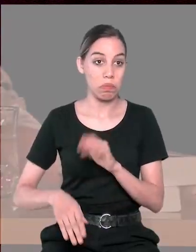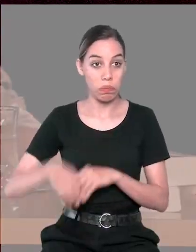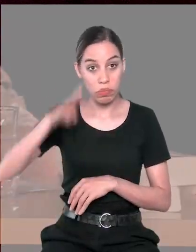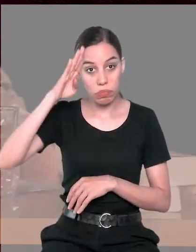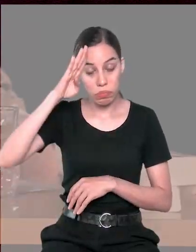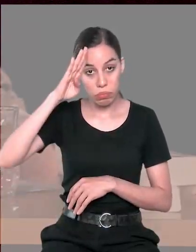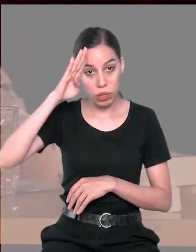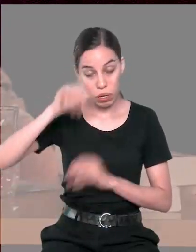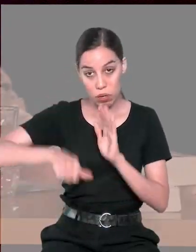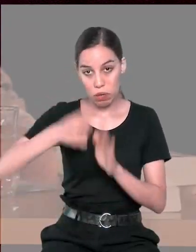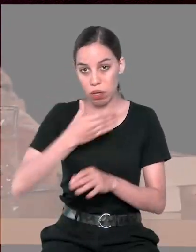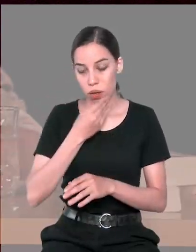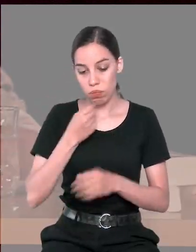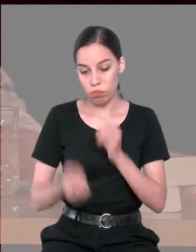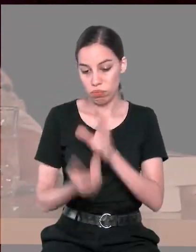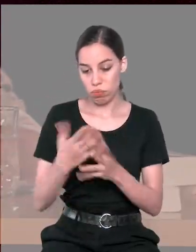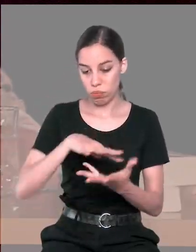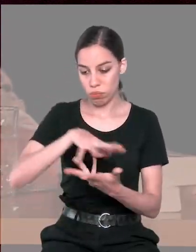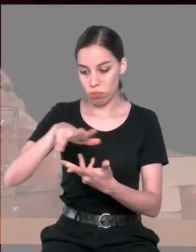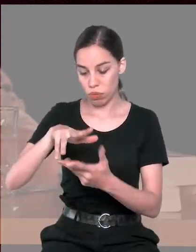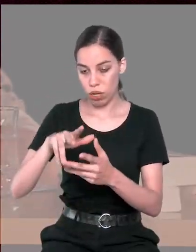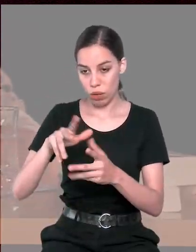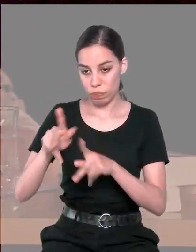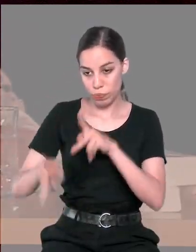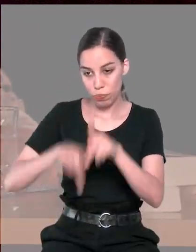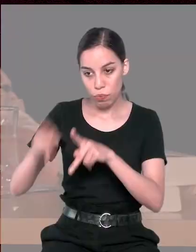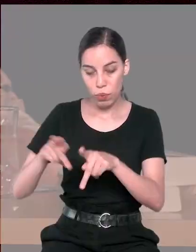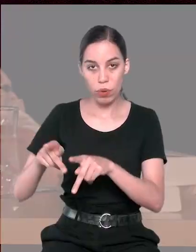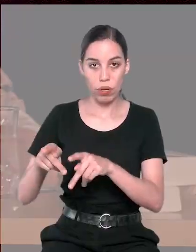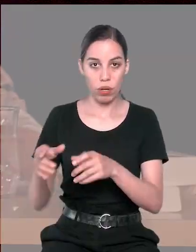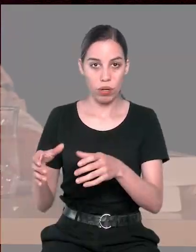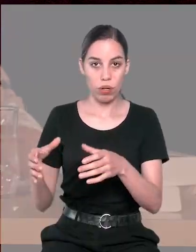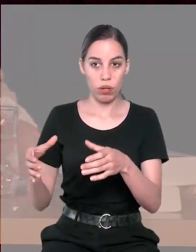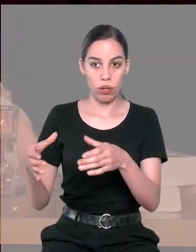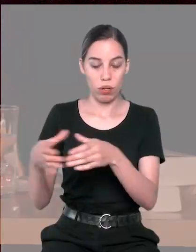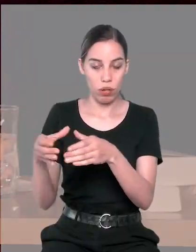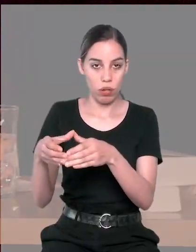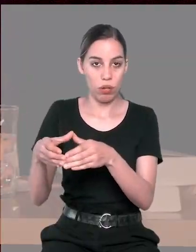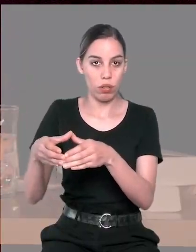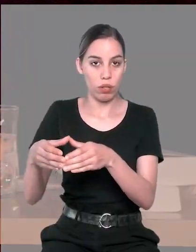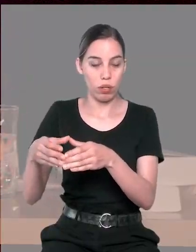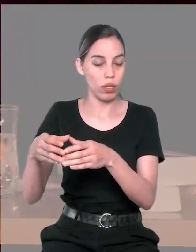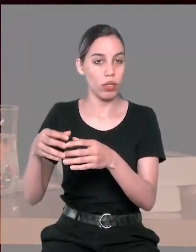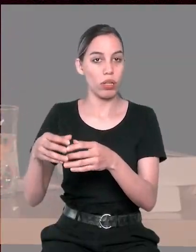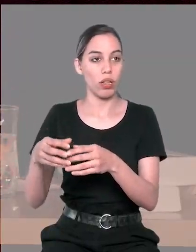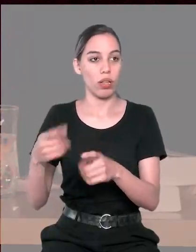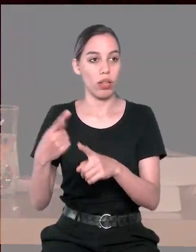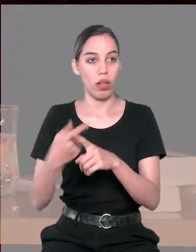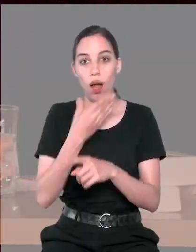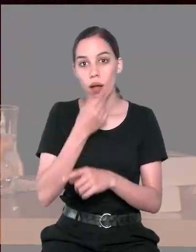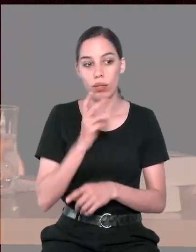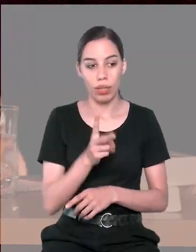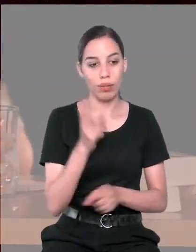a defender a formação de uma comunidade europeia, ainda nos anos 20. Ele se encontrava muito com